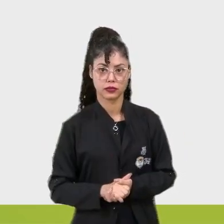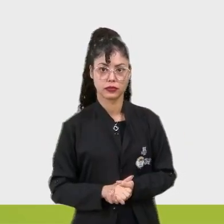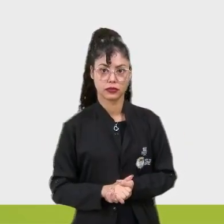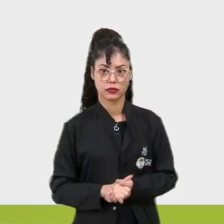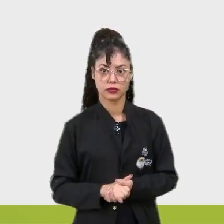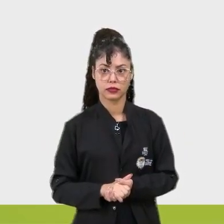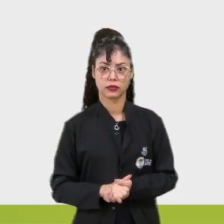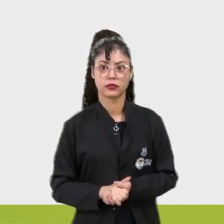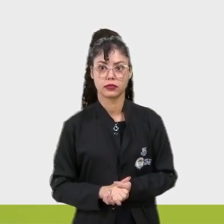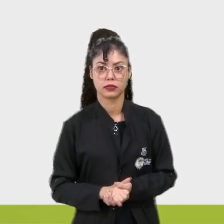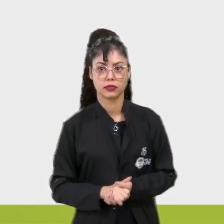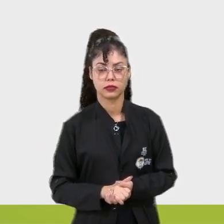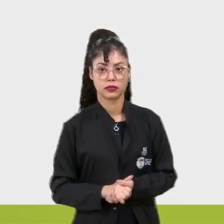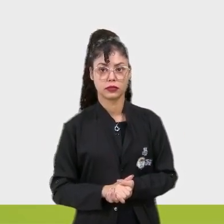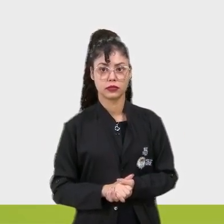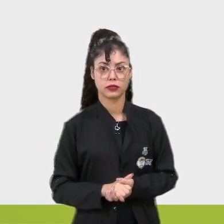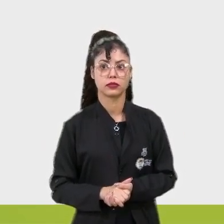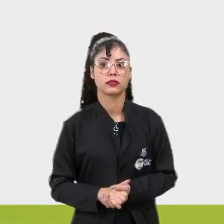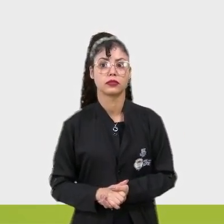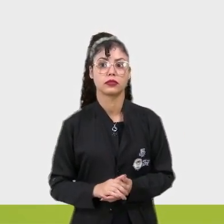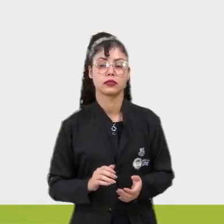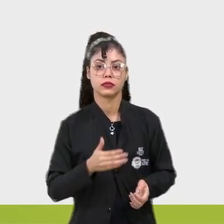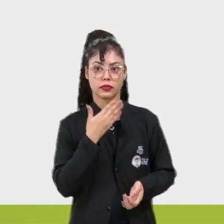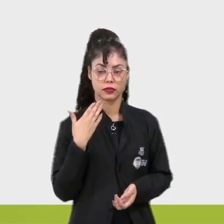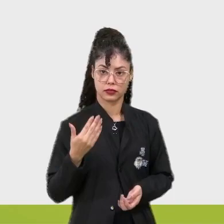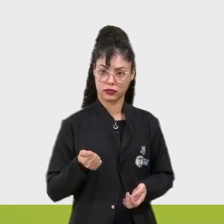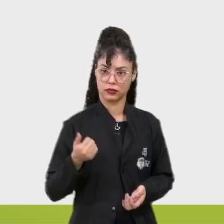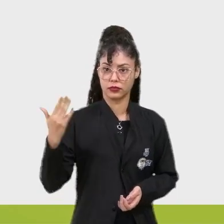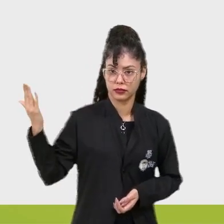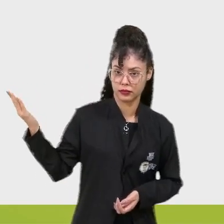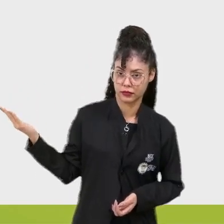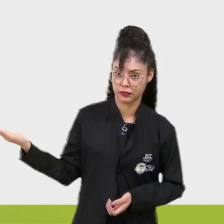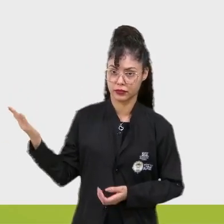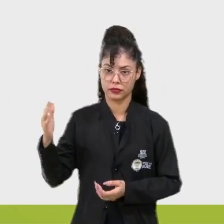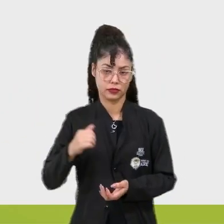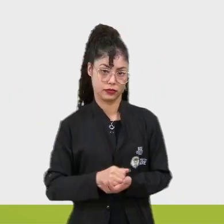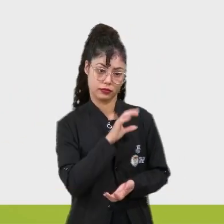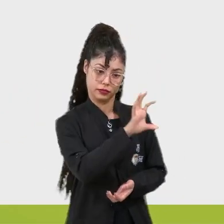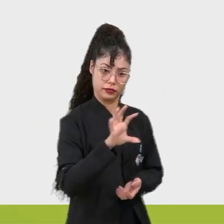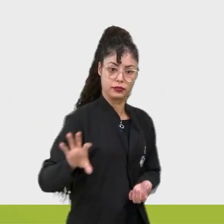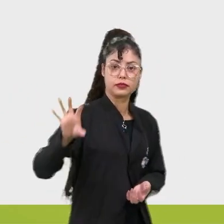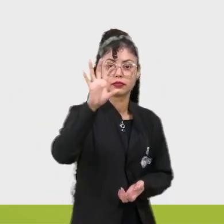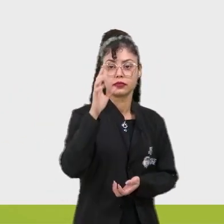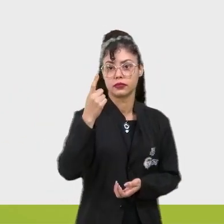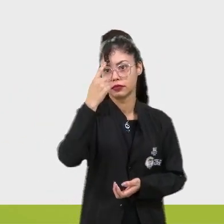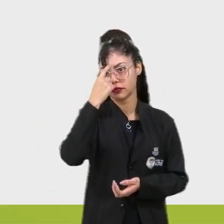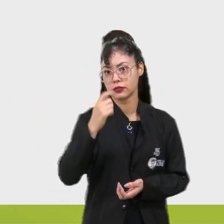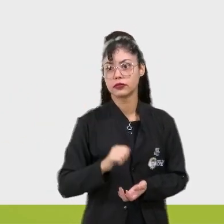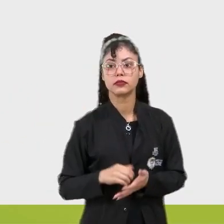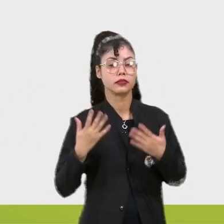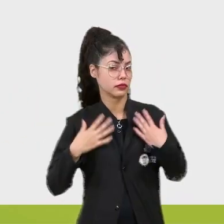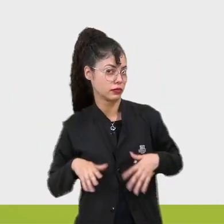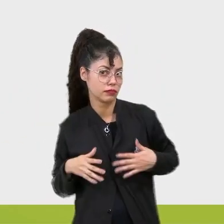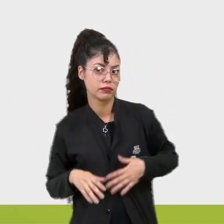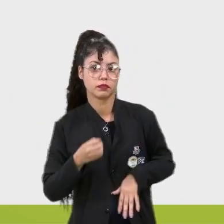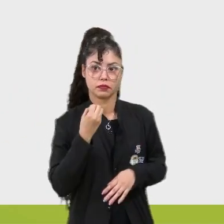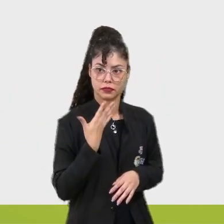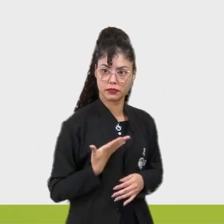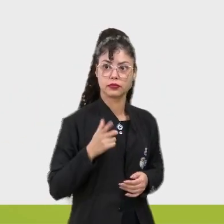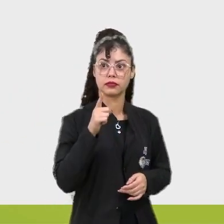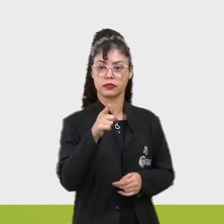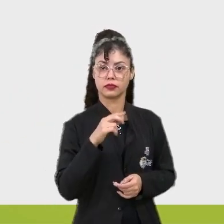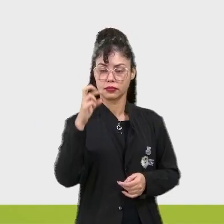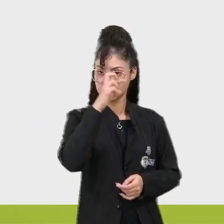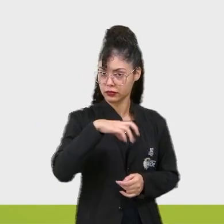voltar aqui. Para ficar, coloquei aqui um mapazinho mental, né, bem tranquilo, para que